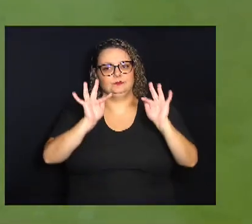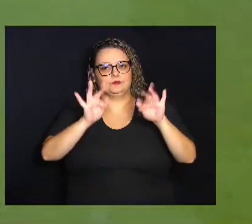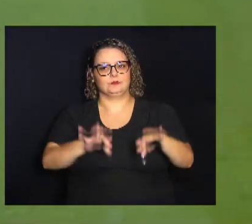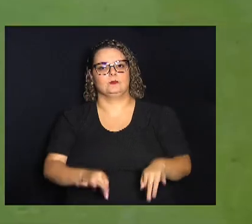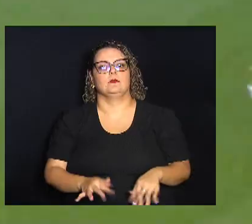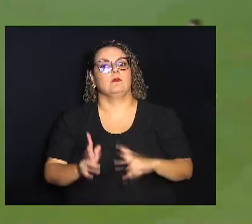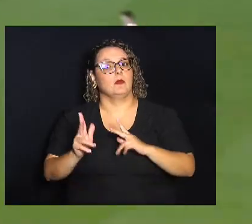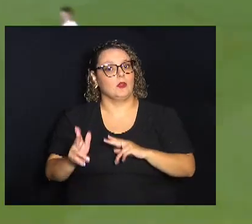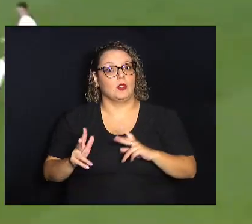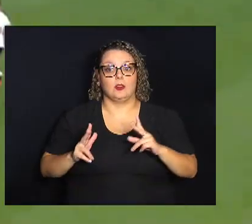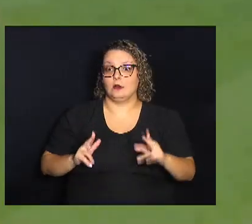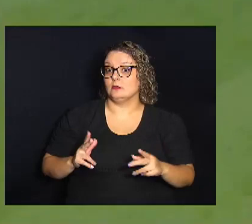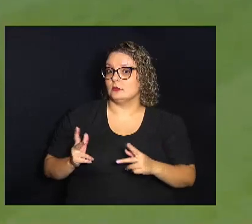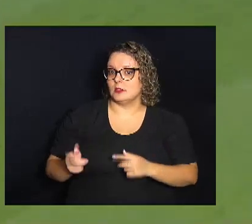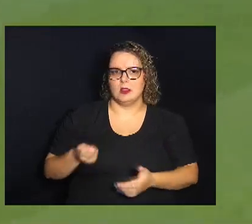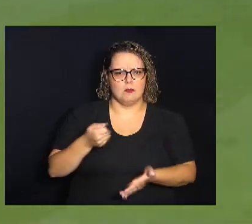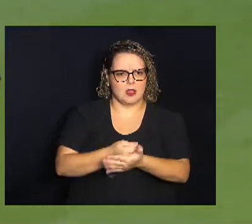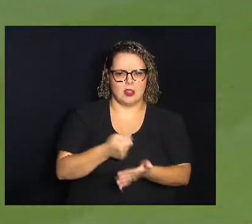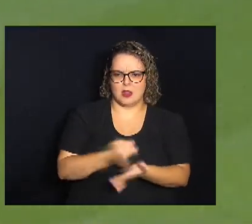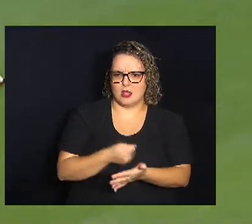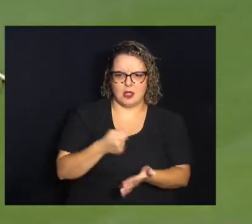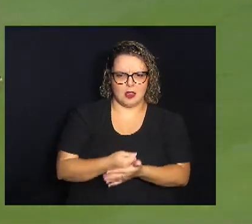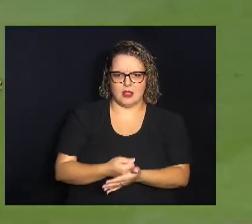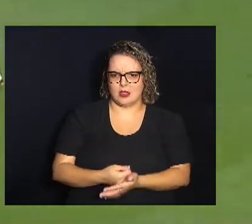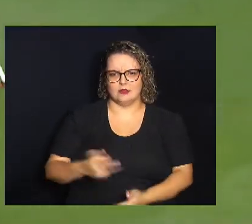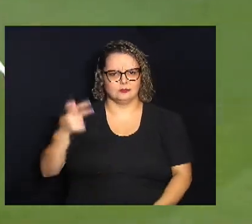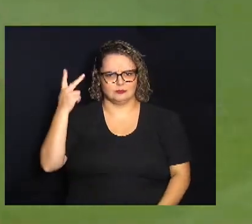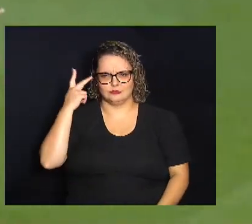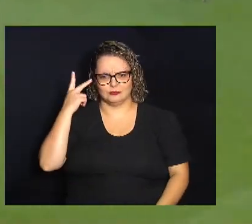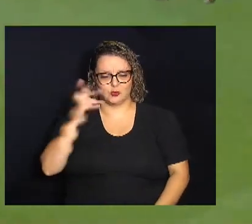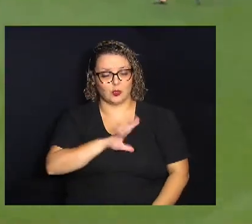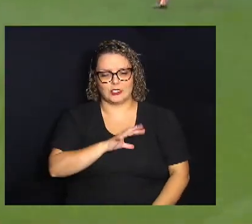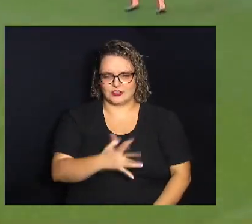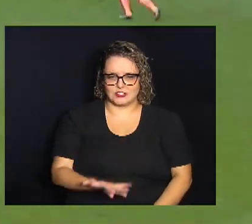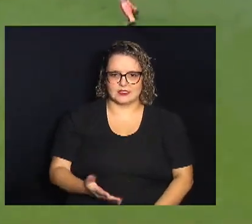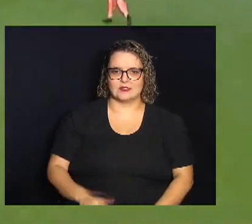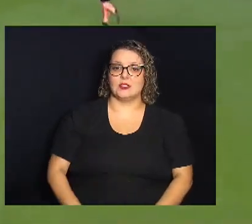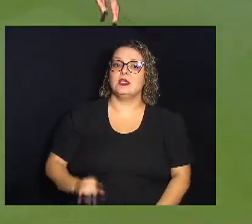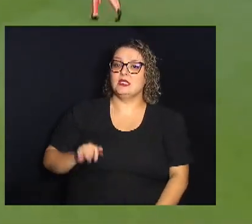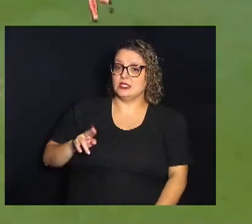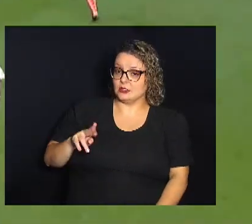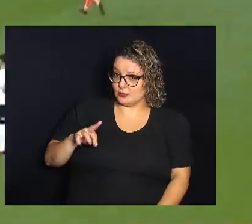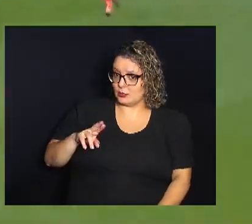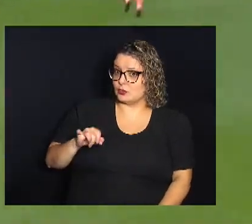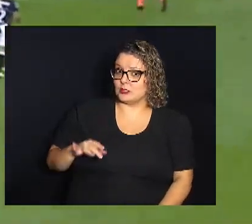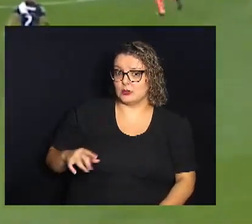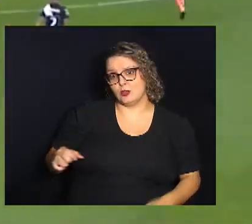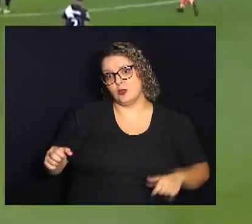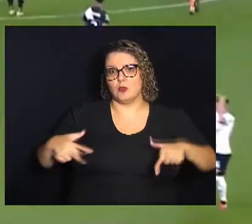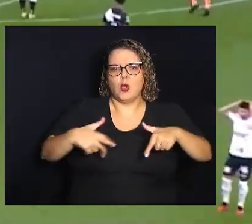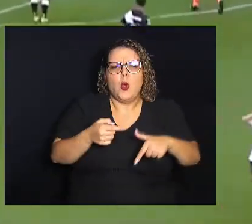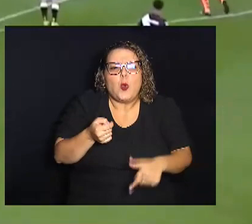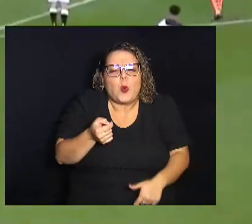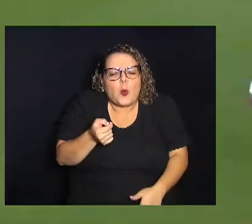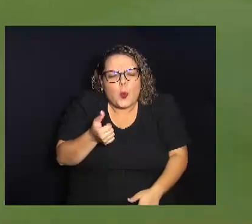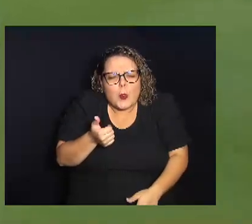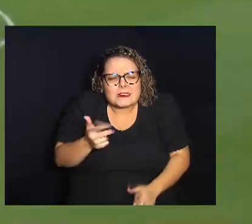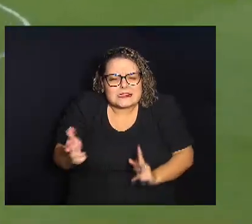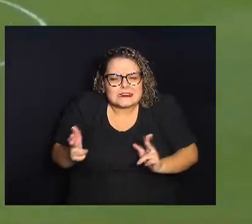mesmo panorama, pressão dos donos da casa. E o Yuri Alberto, de cabeça, por pouco não